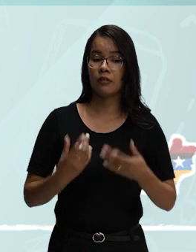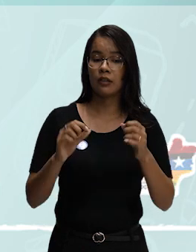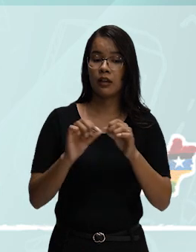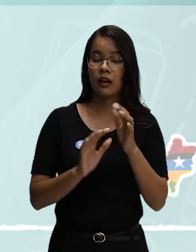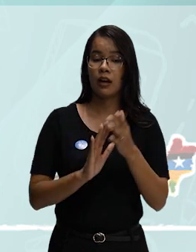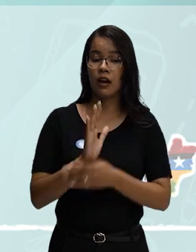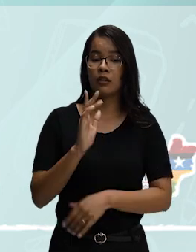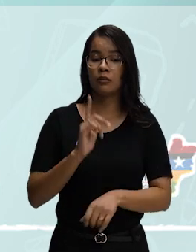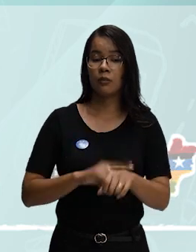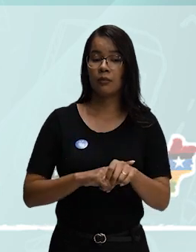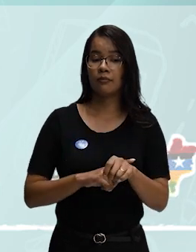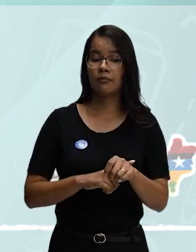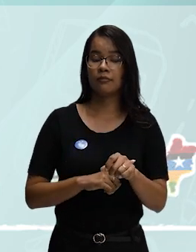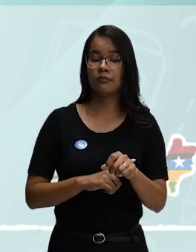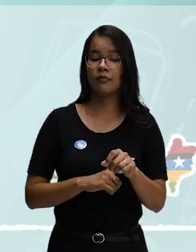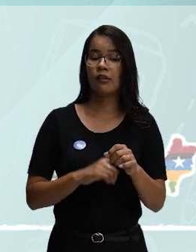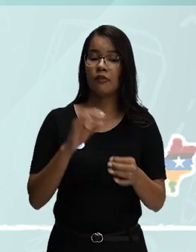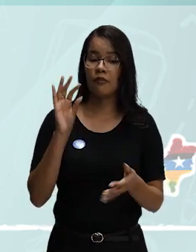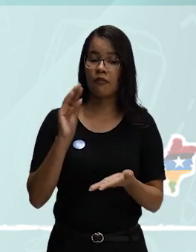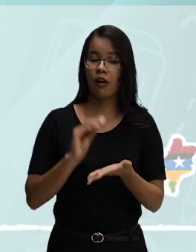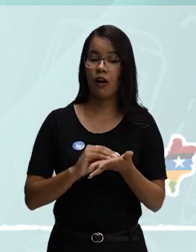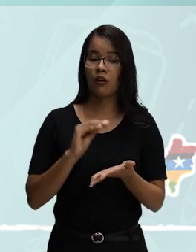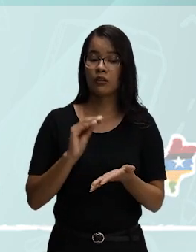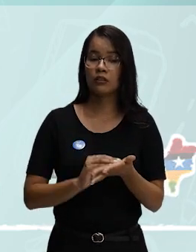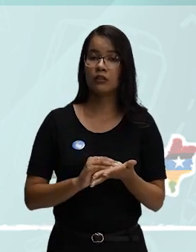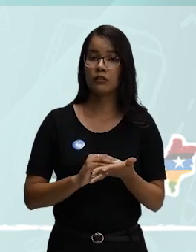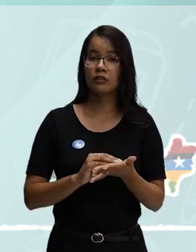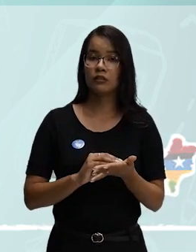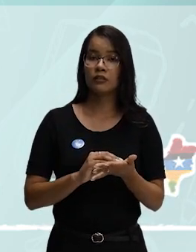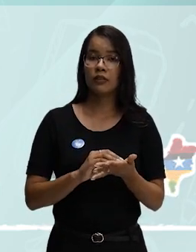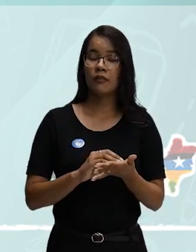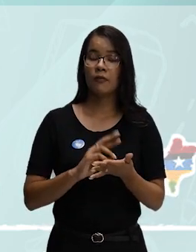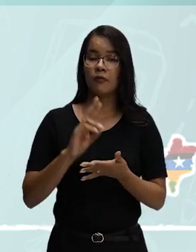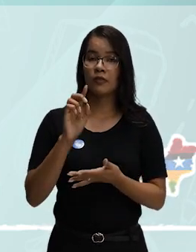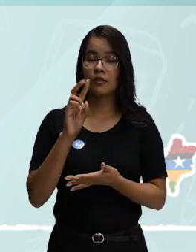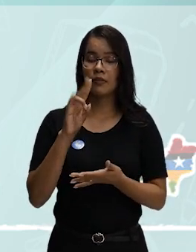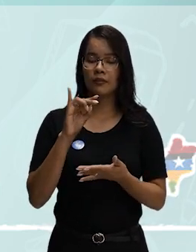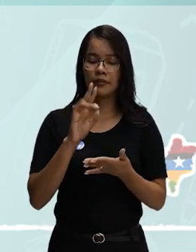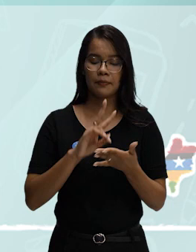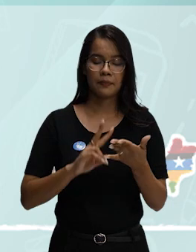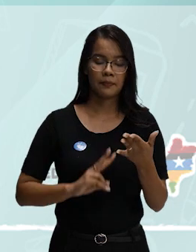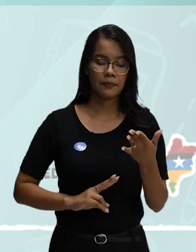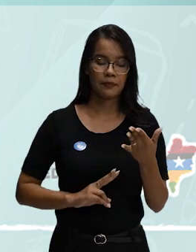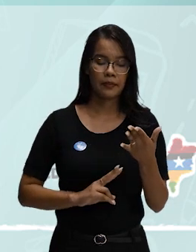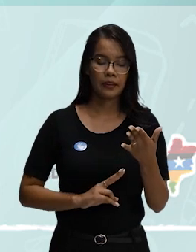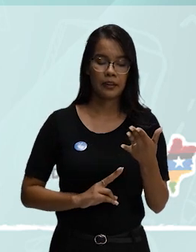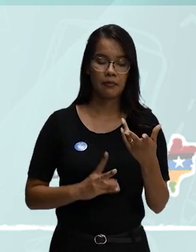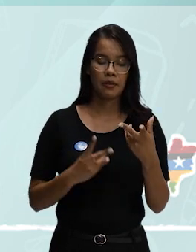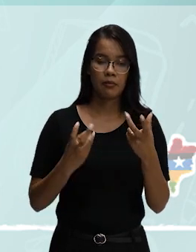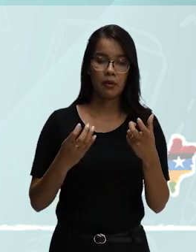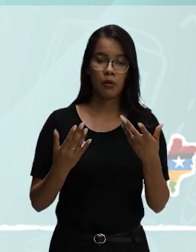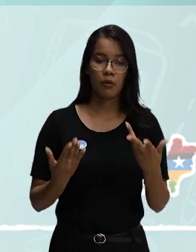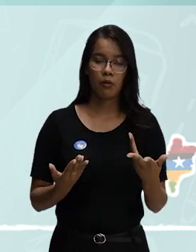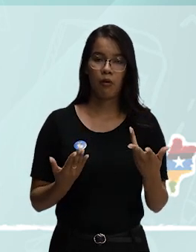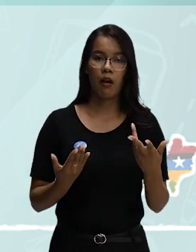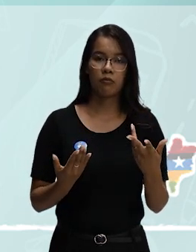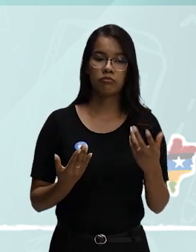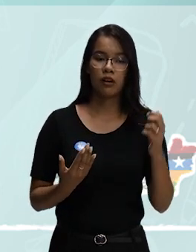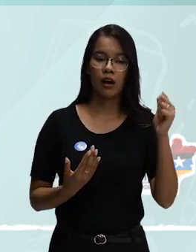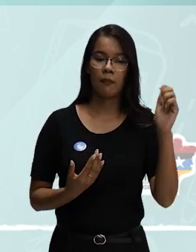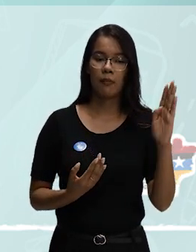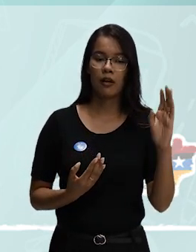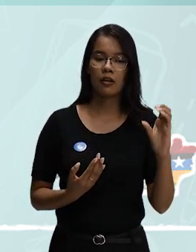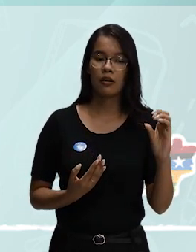nesse momento, exceto, aqui você vai fazer a leitura e ver qual desses aqui, das